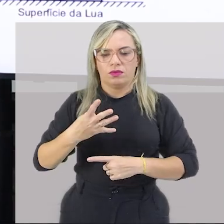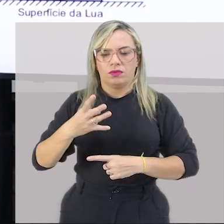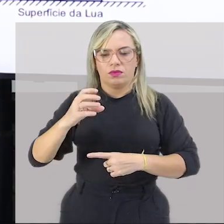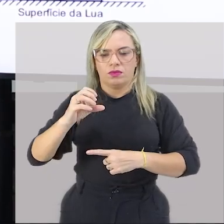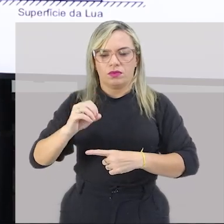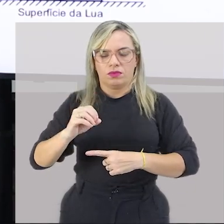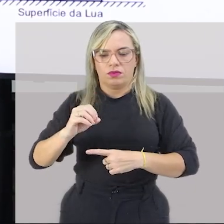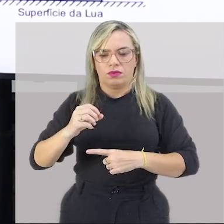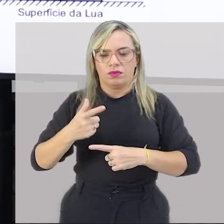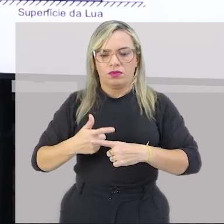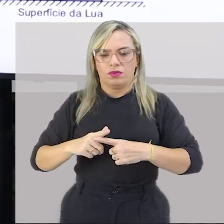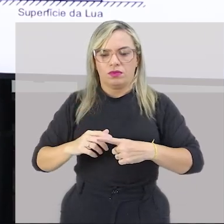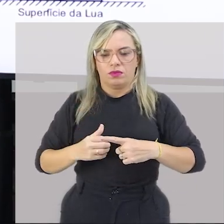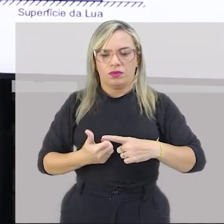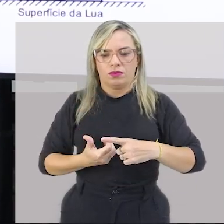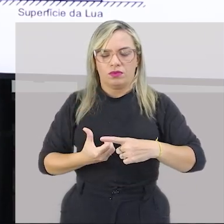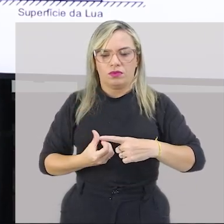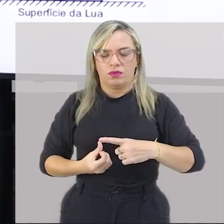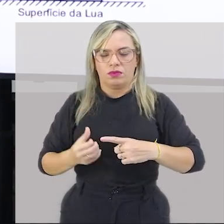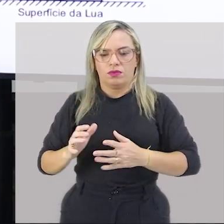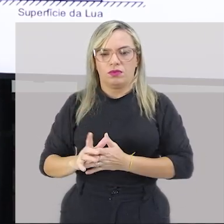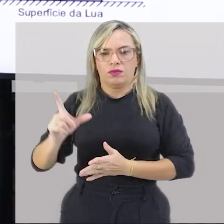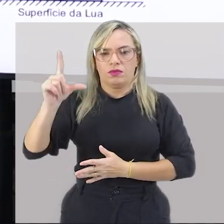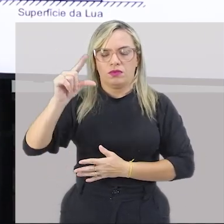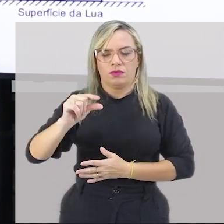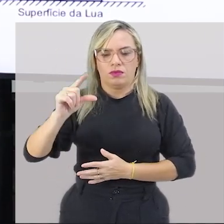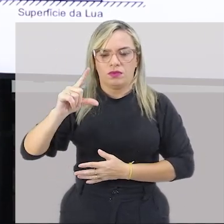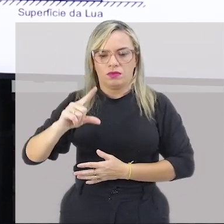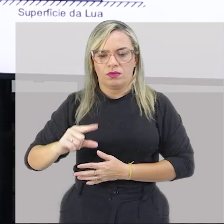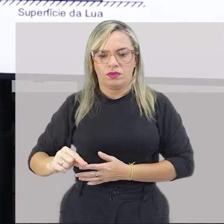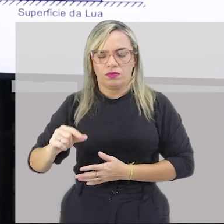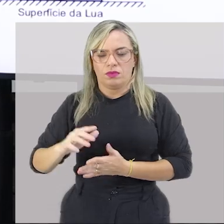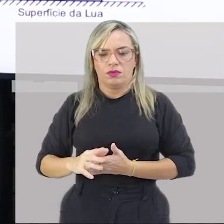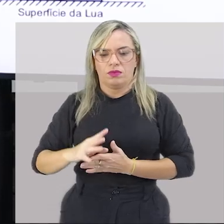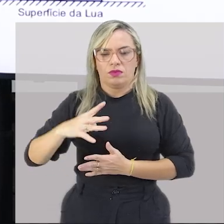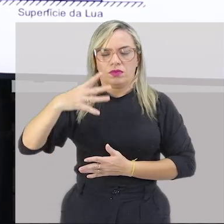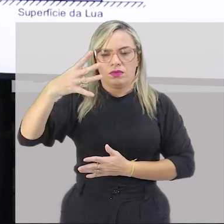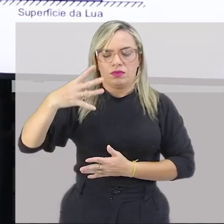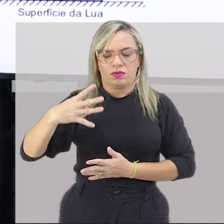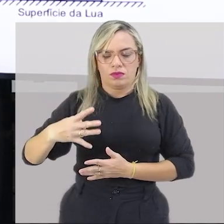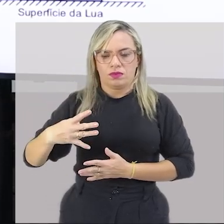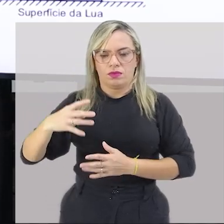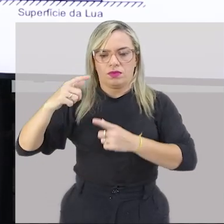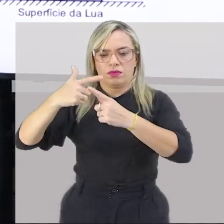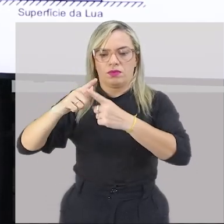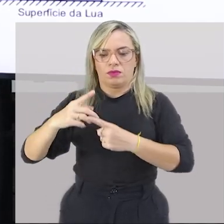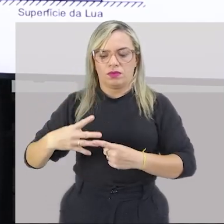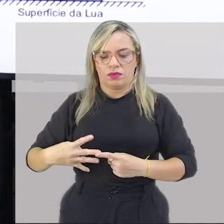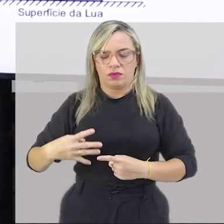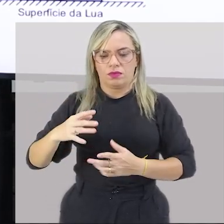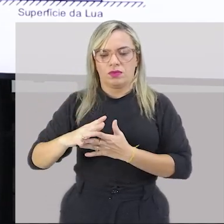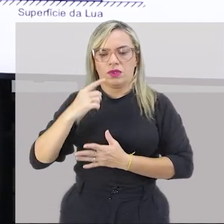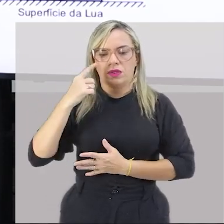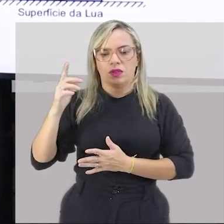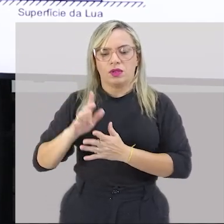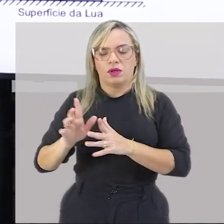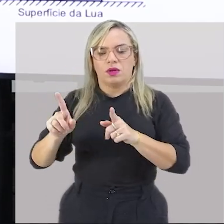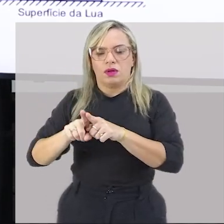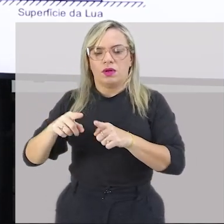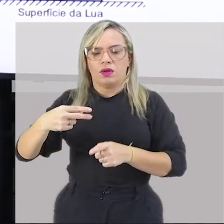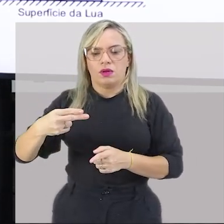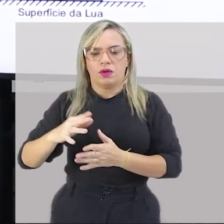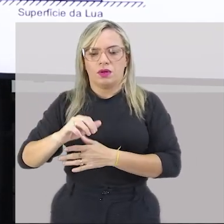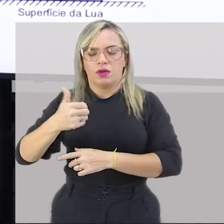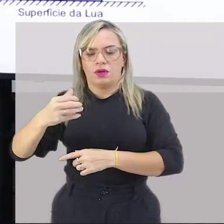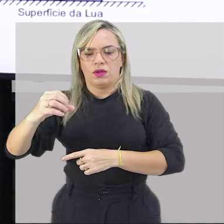por 16. E aí vamos simplificar por 4 em cima e embaixo. vai dar 10 dividido por 4, que vai